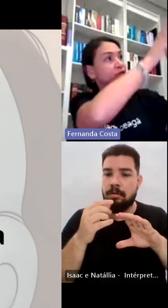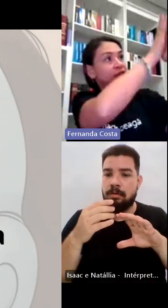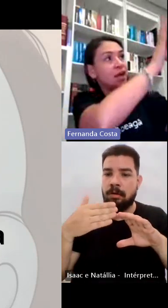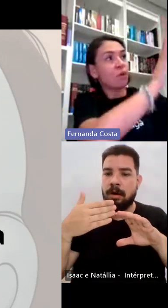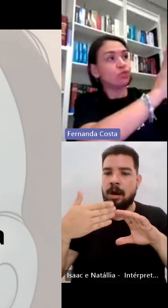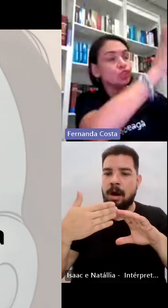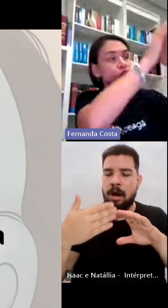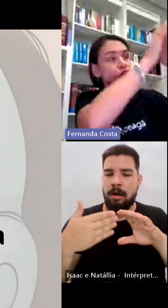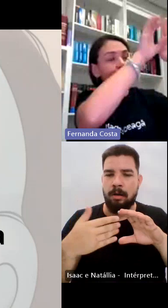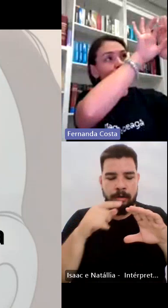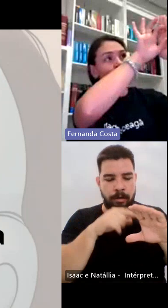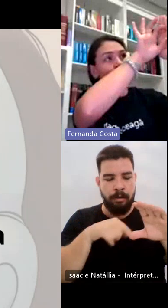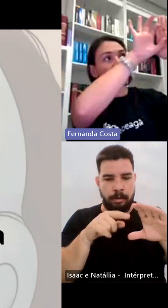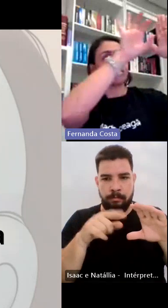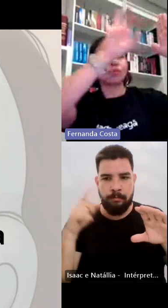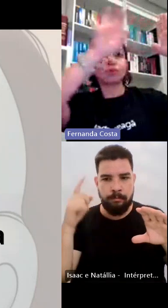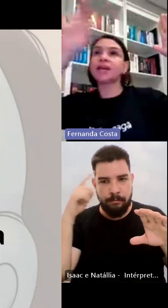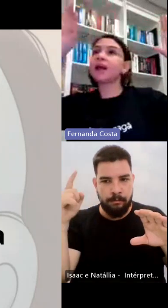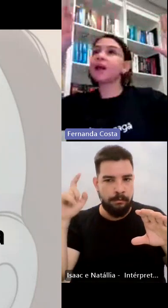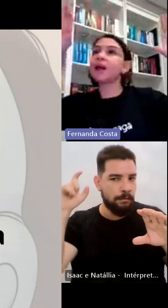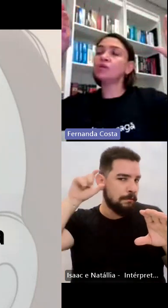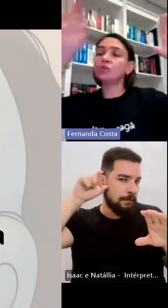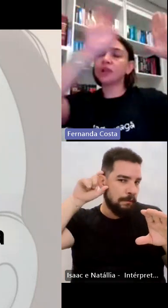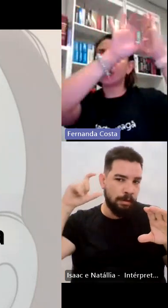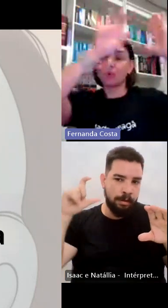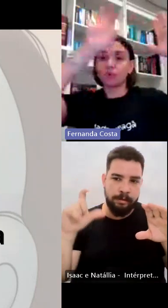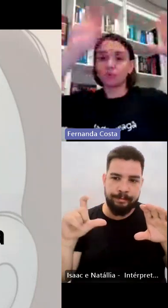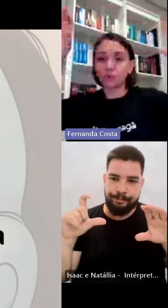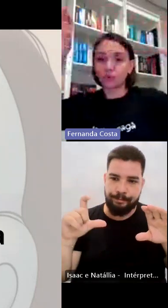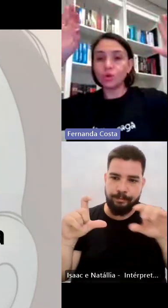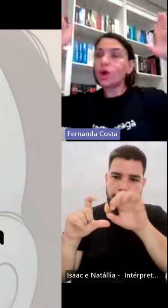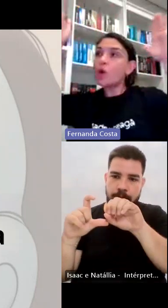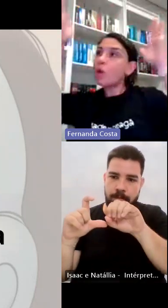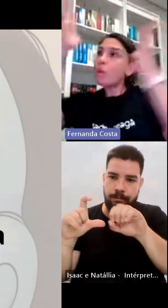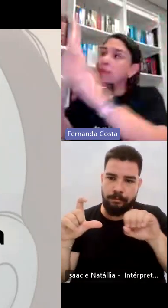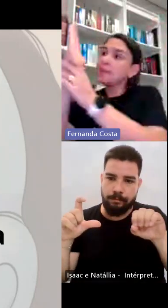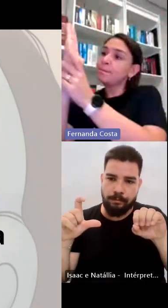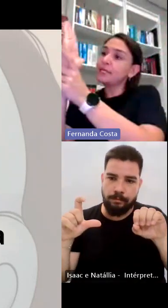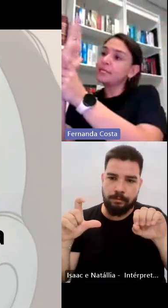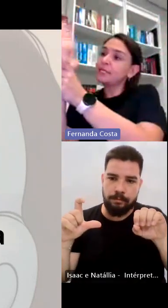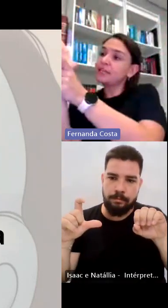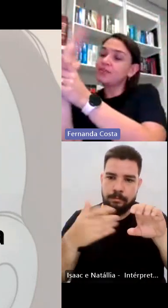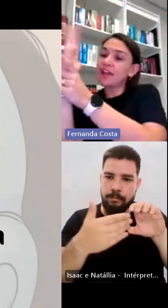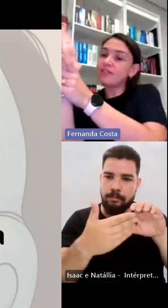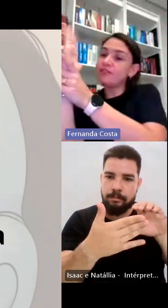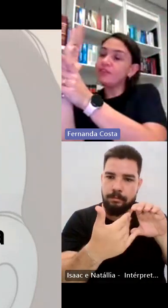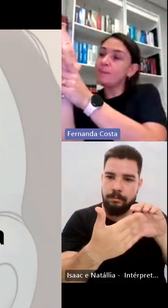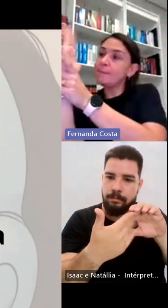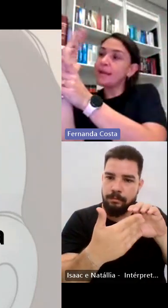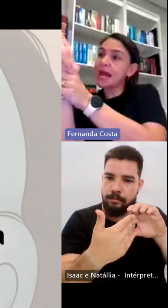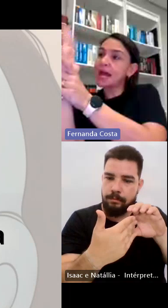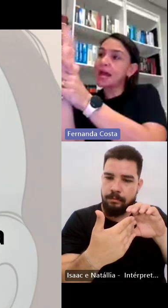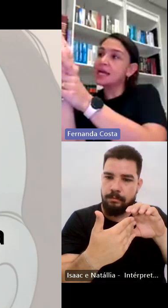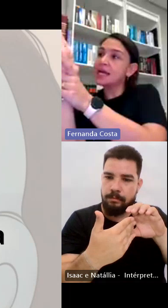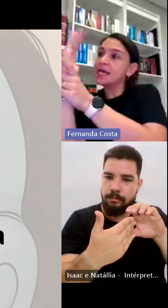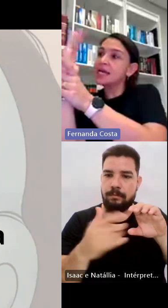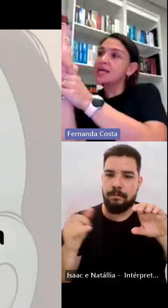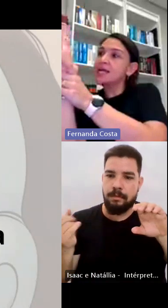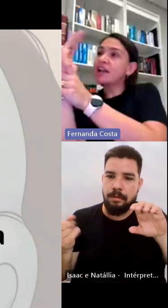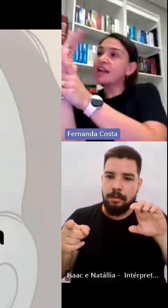com o pavilhão auditivo, temos o canal auricular, o conduto, uma membrana que vai